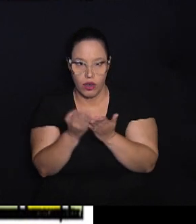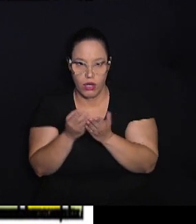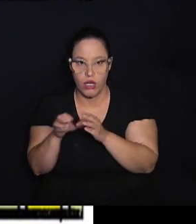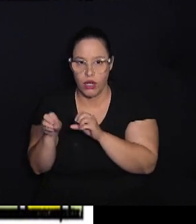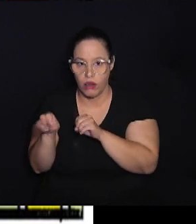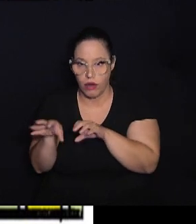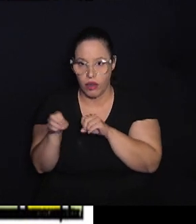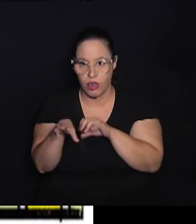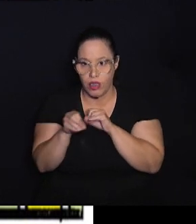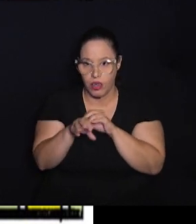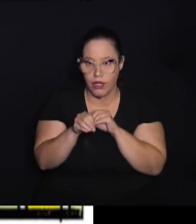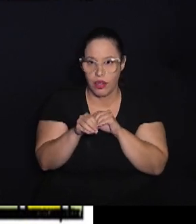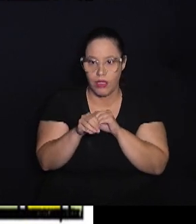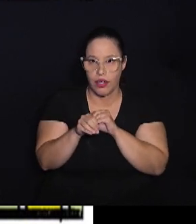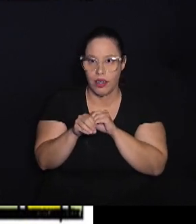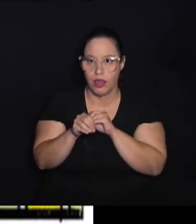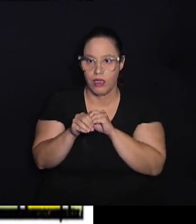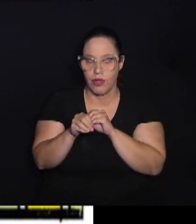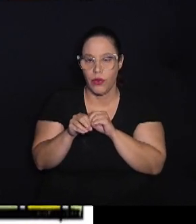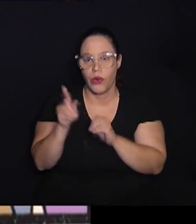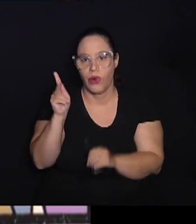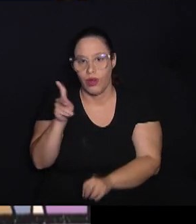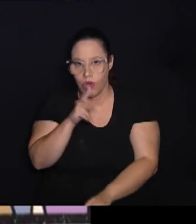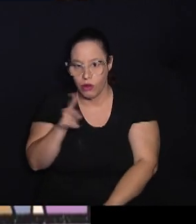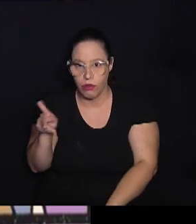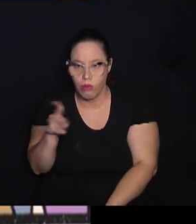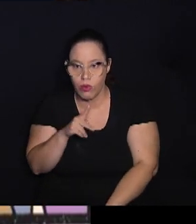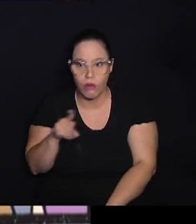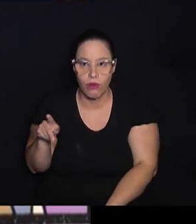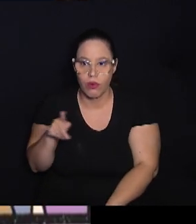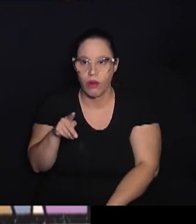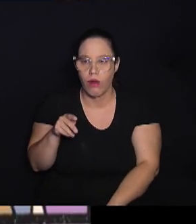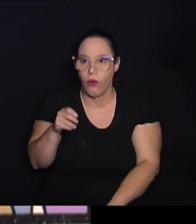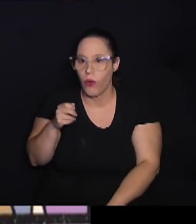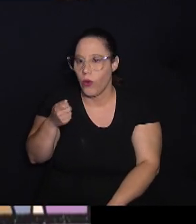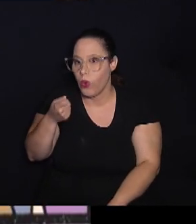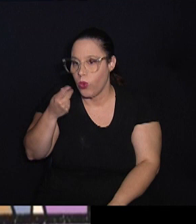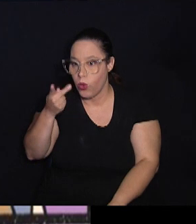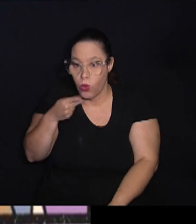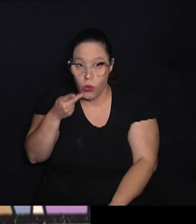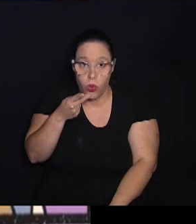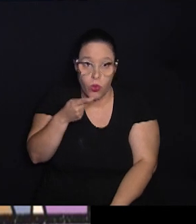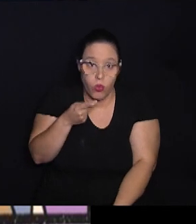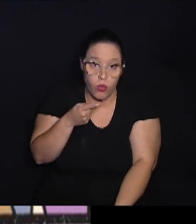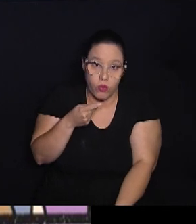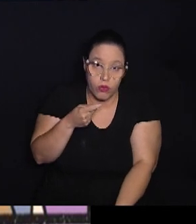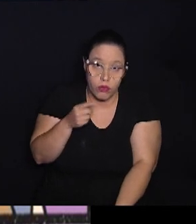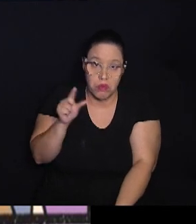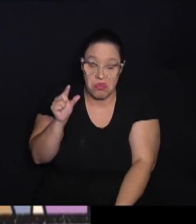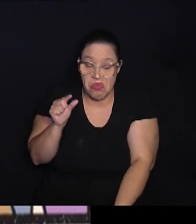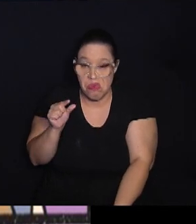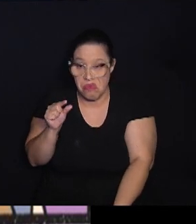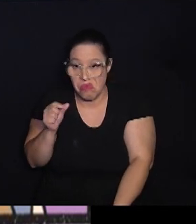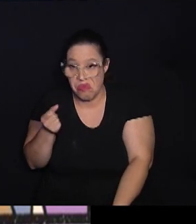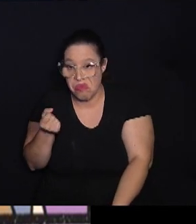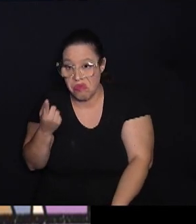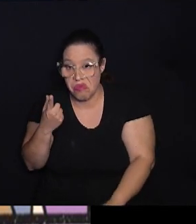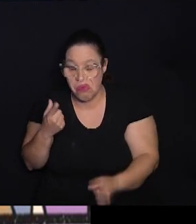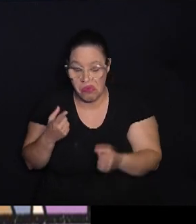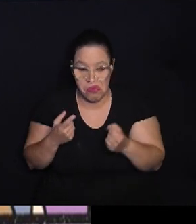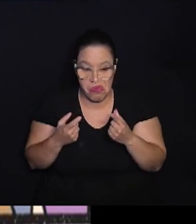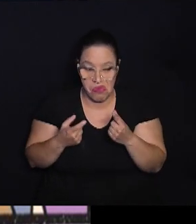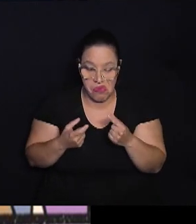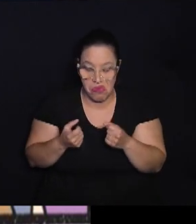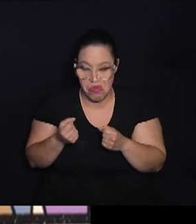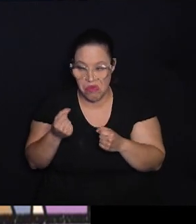ficou estouradas E aí os professores os professores comentaram que tinha pouca coisa que trabalhasse o universo